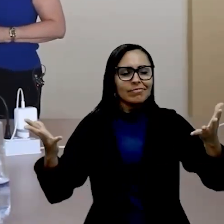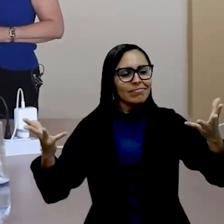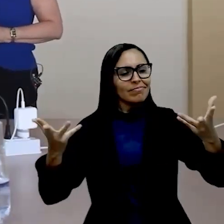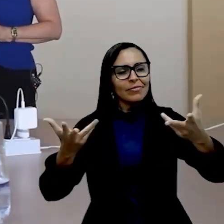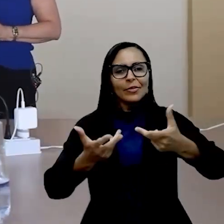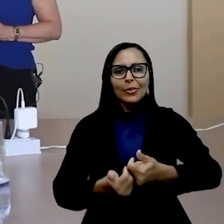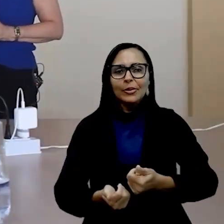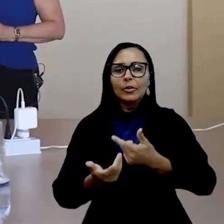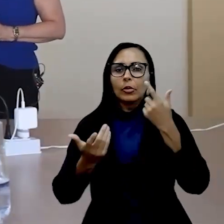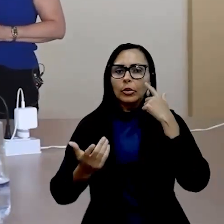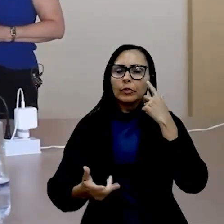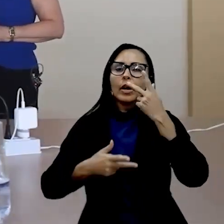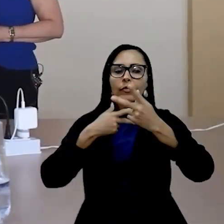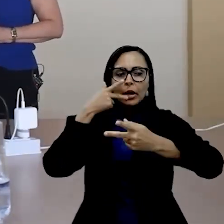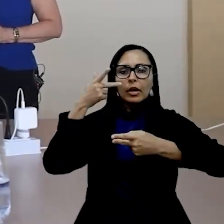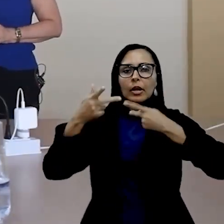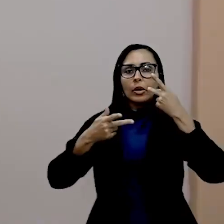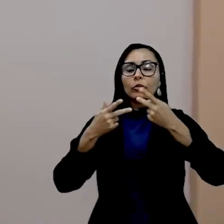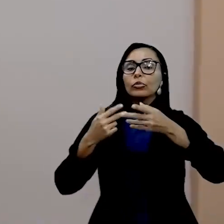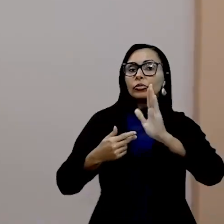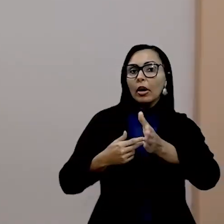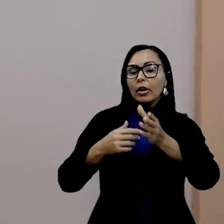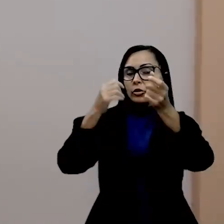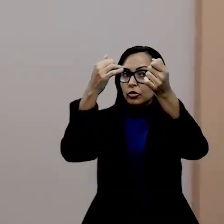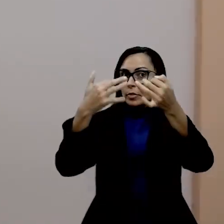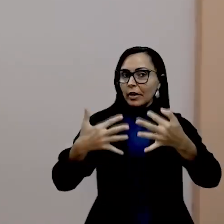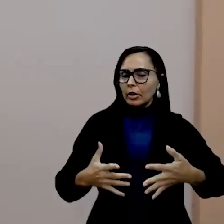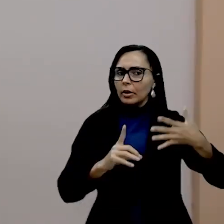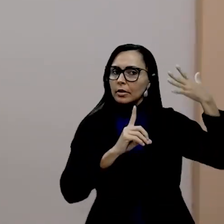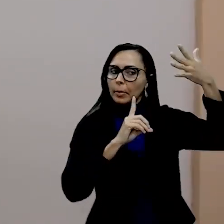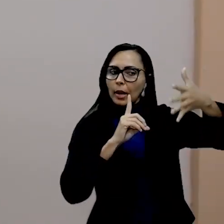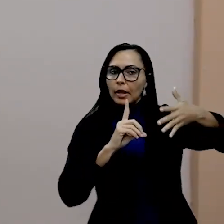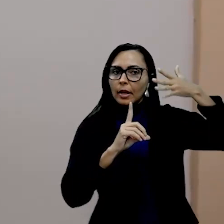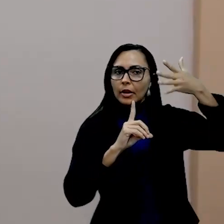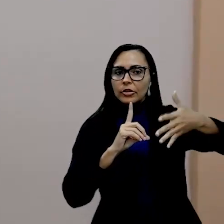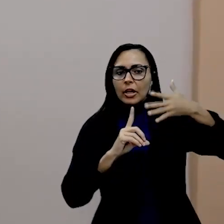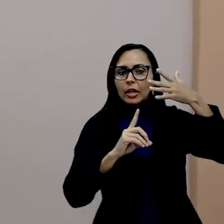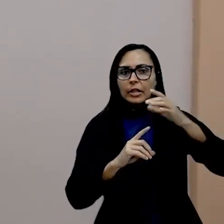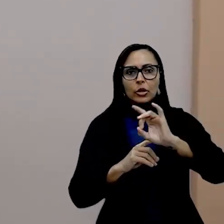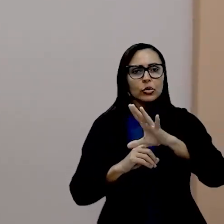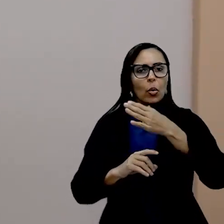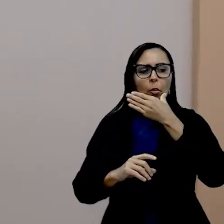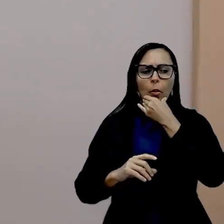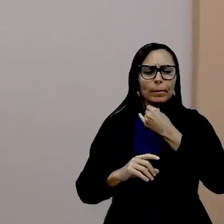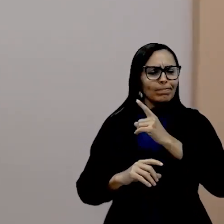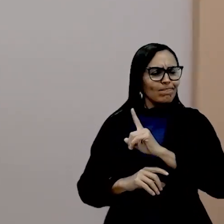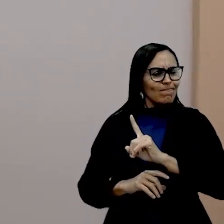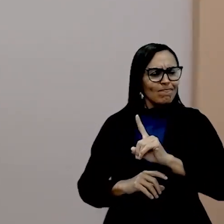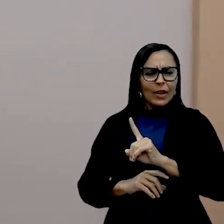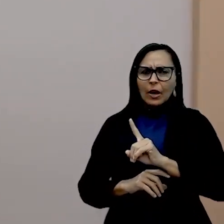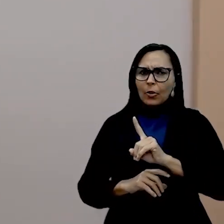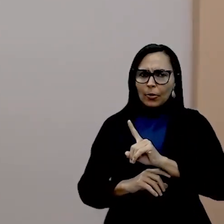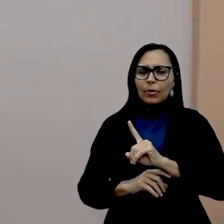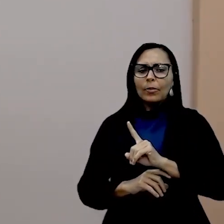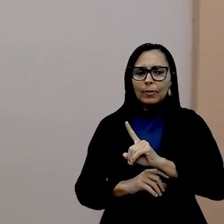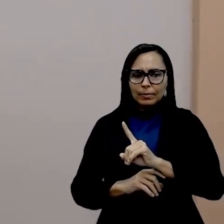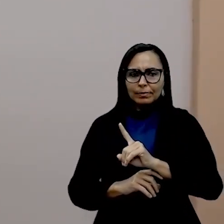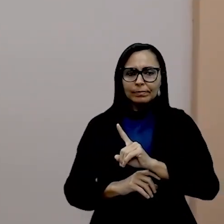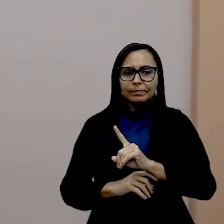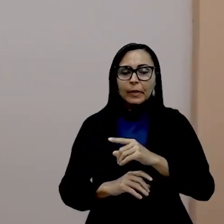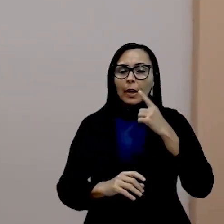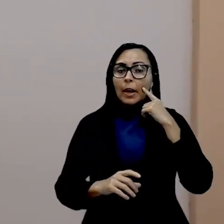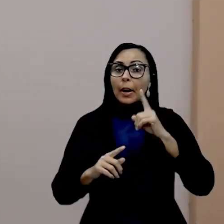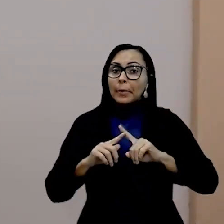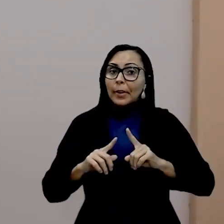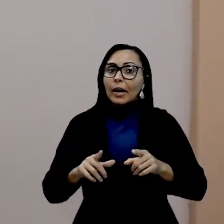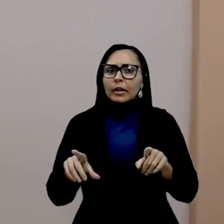porque, como eu vinha falando aqui hoje, essa palestra não é só para os homens, né, para o sexo masculino, né, mas